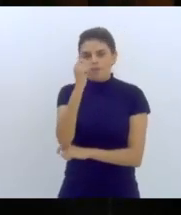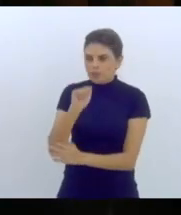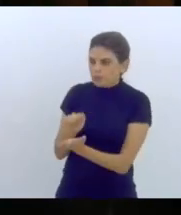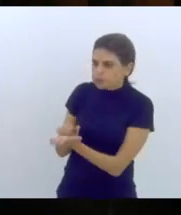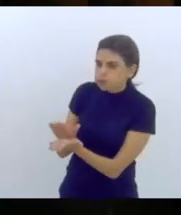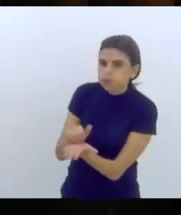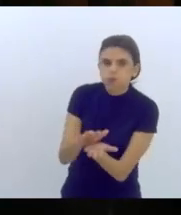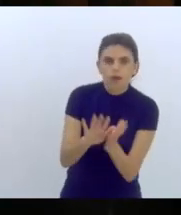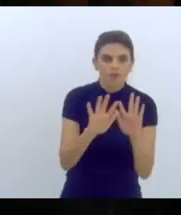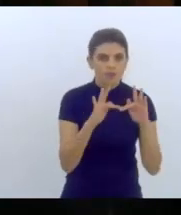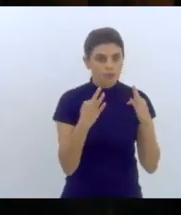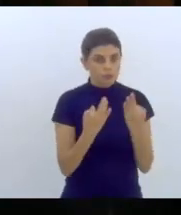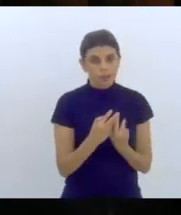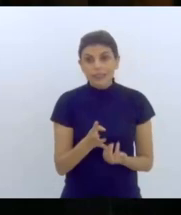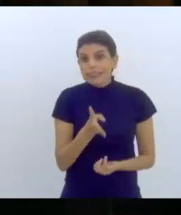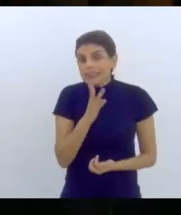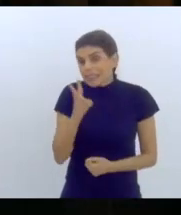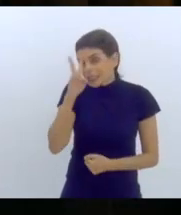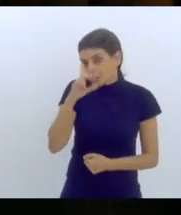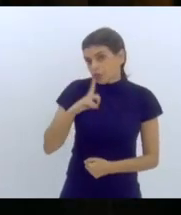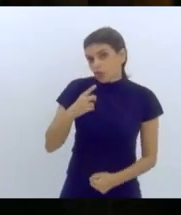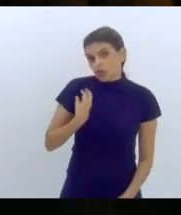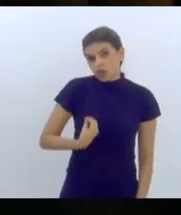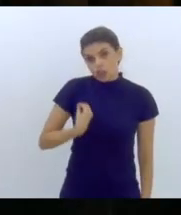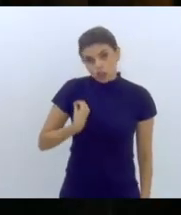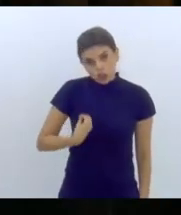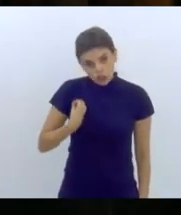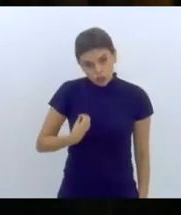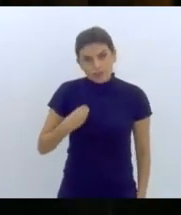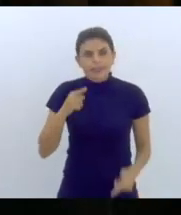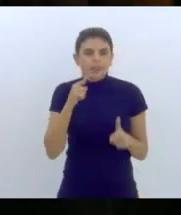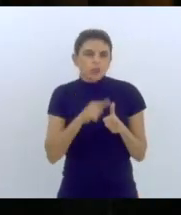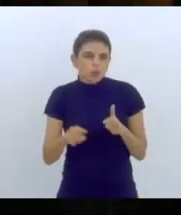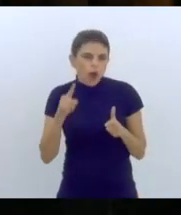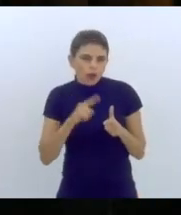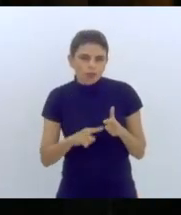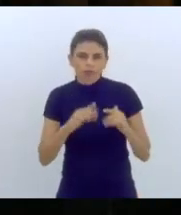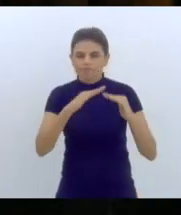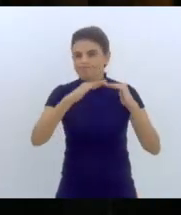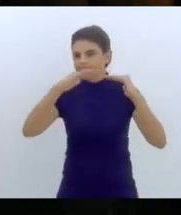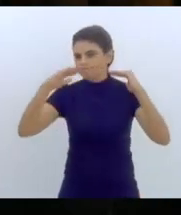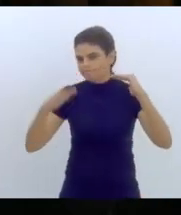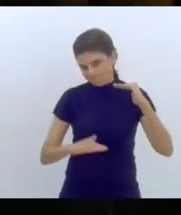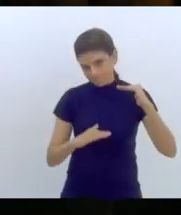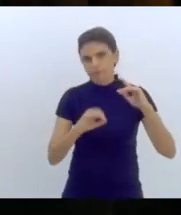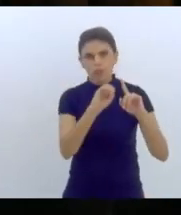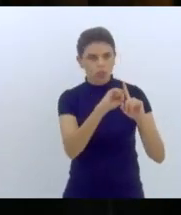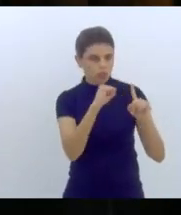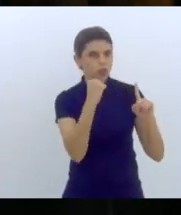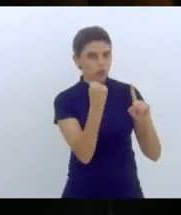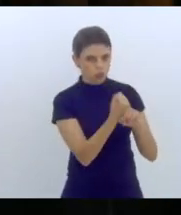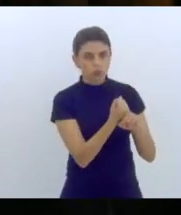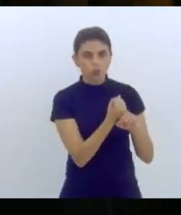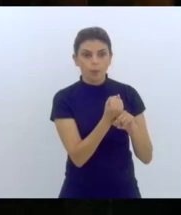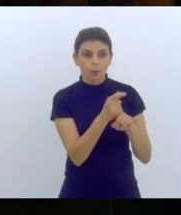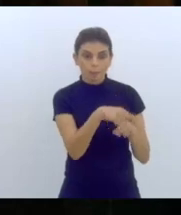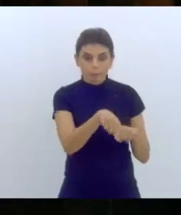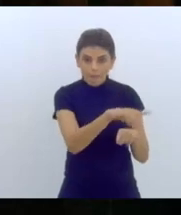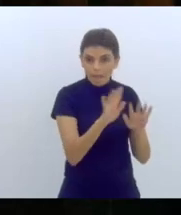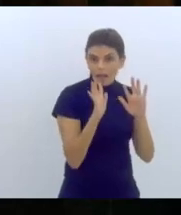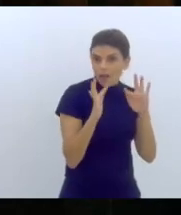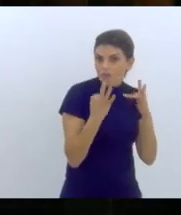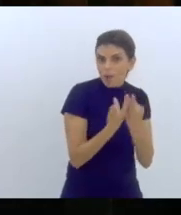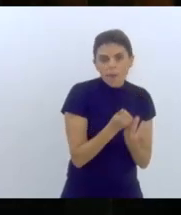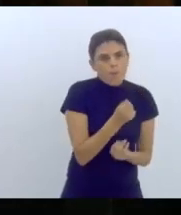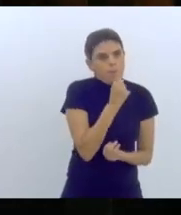E lembrar, quando temos toda essa situação de desigualdade que eu acabei de dizer aqui, essas famílias que não